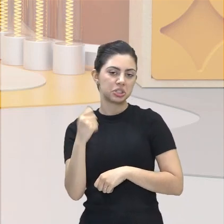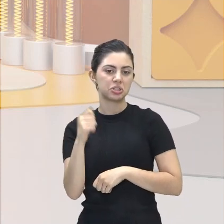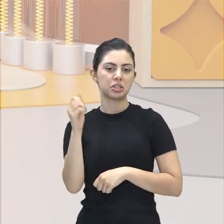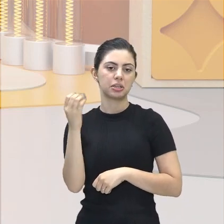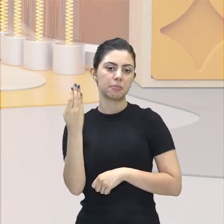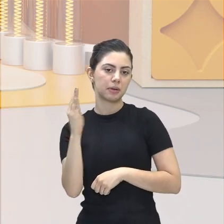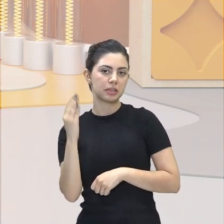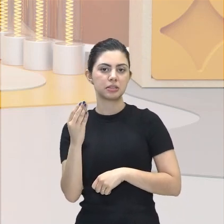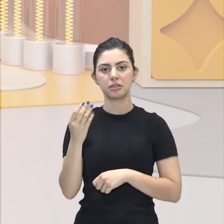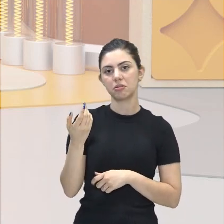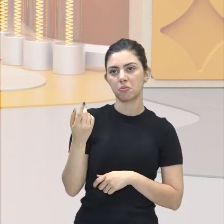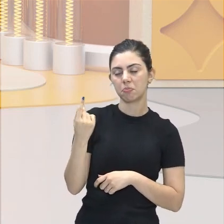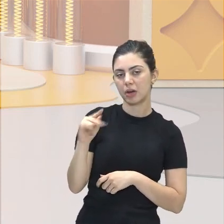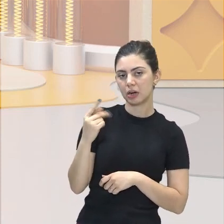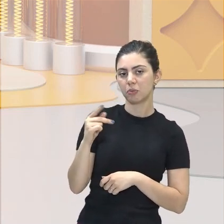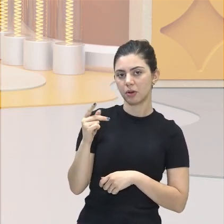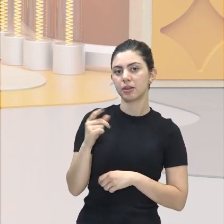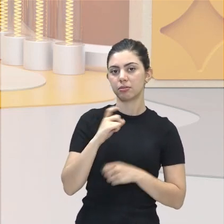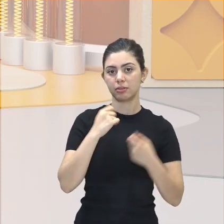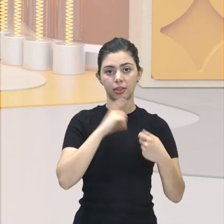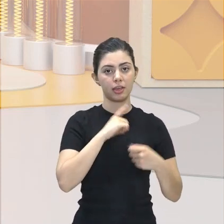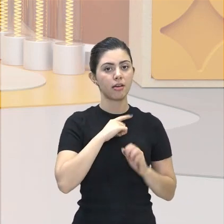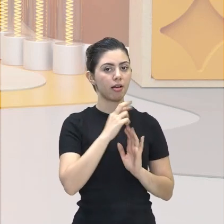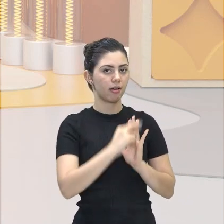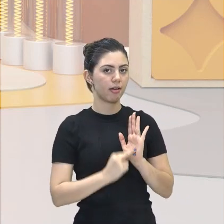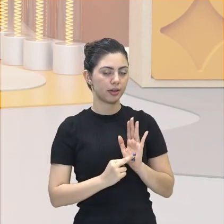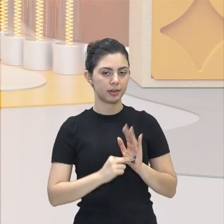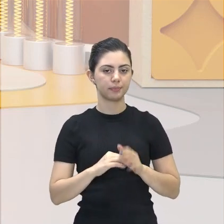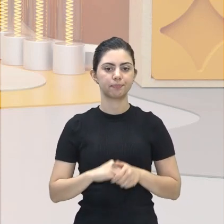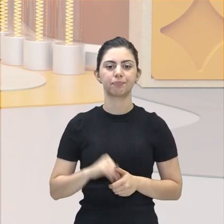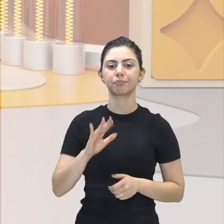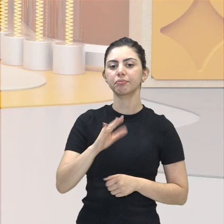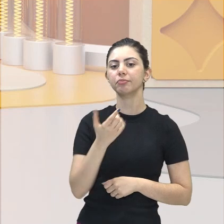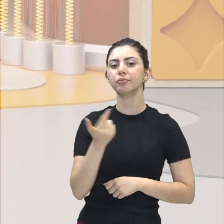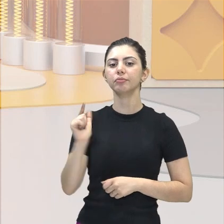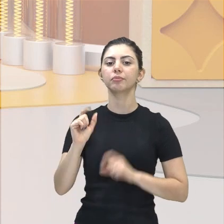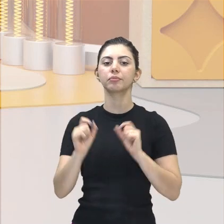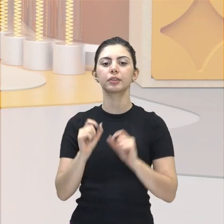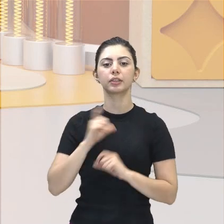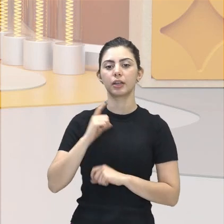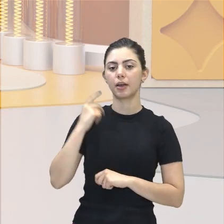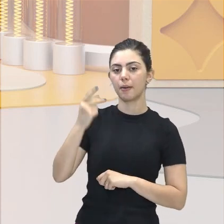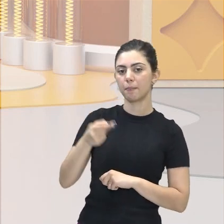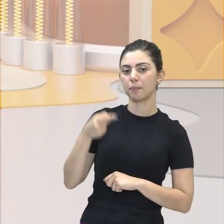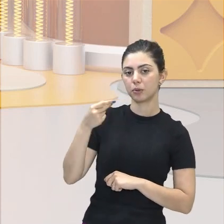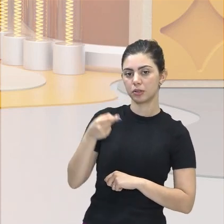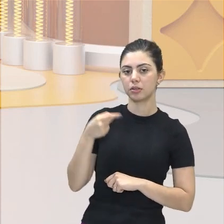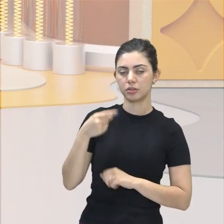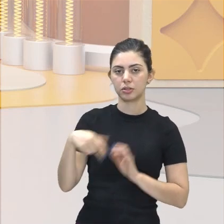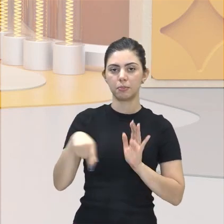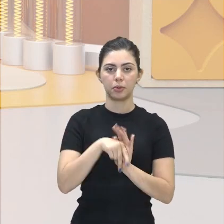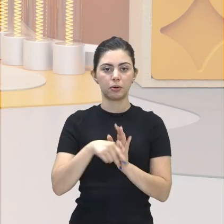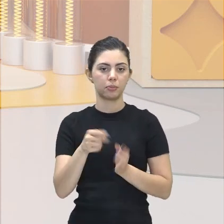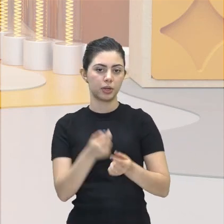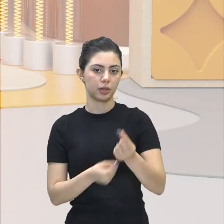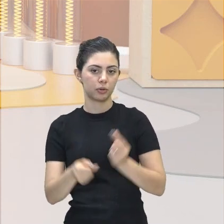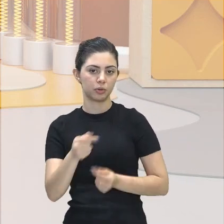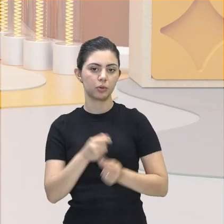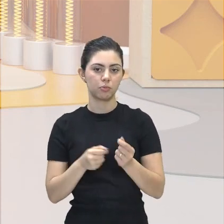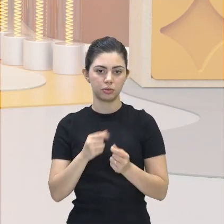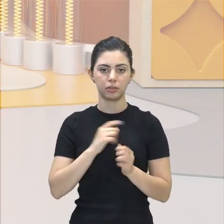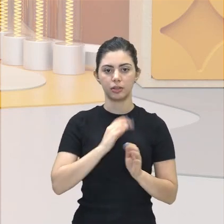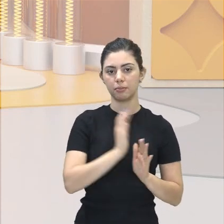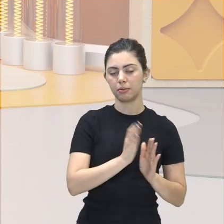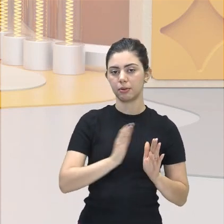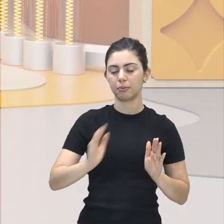para todos os países. Outro benefício que tem aqui é a questão das políticas macroeconômicas coordenadas. O que significa isso? Né, os